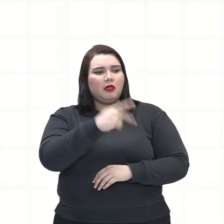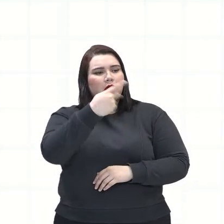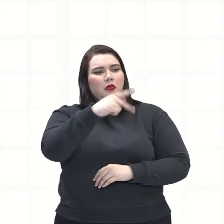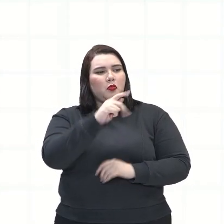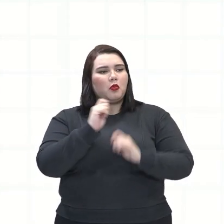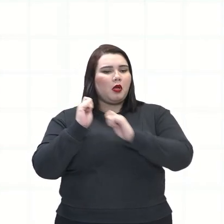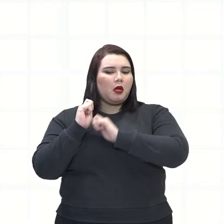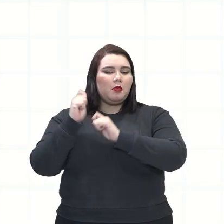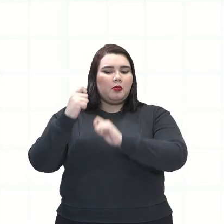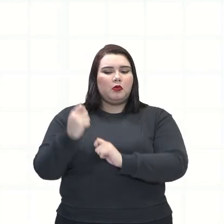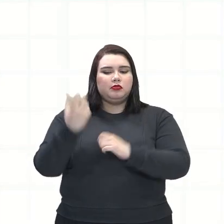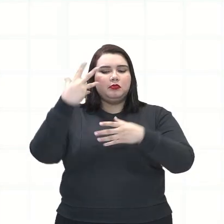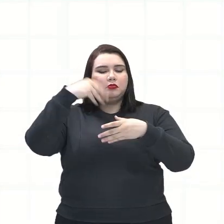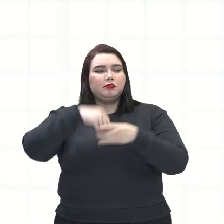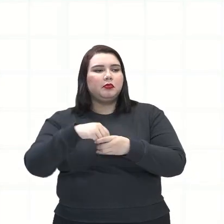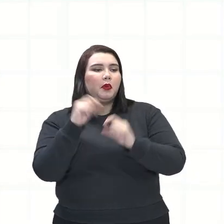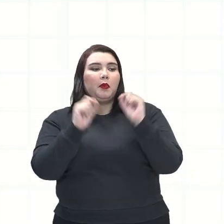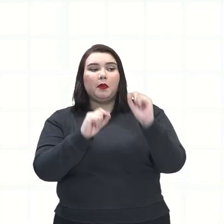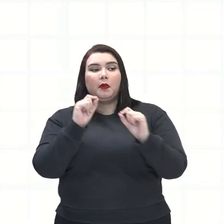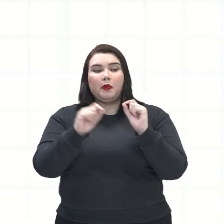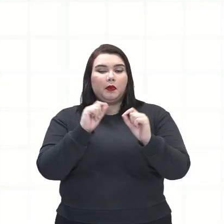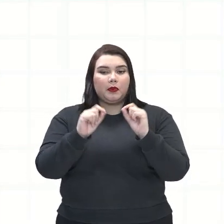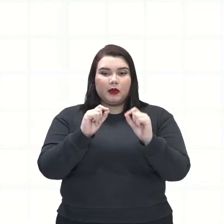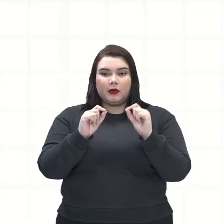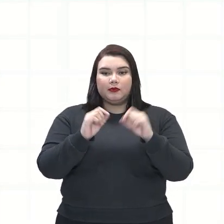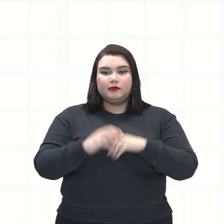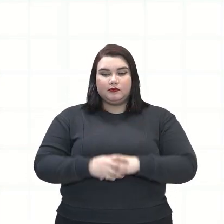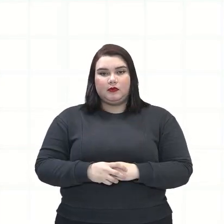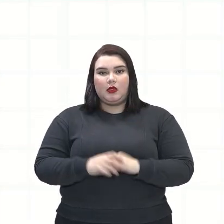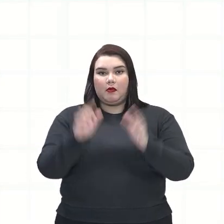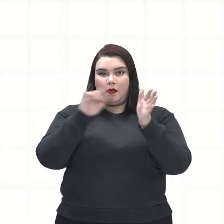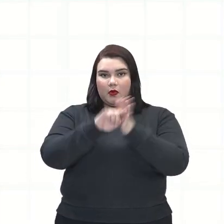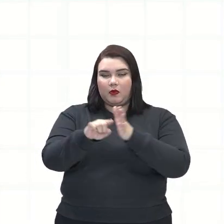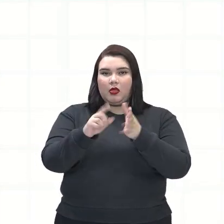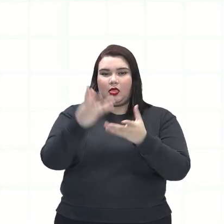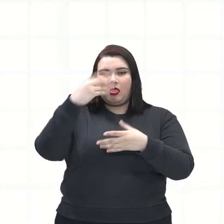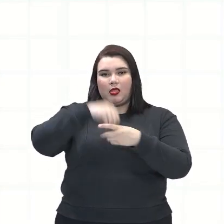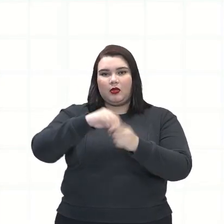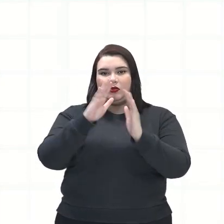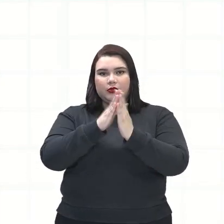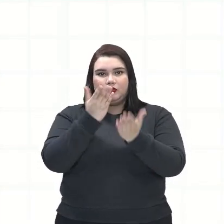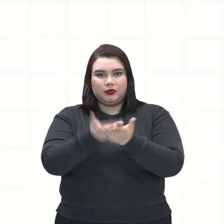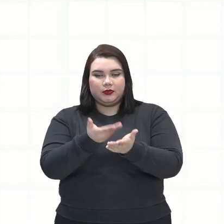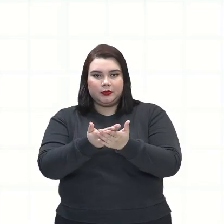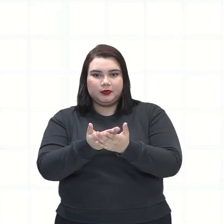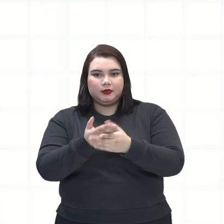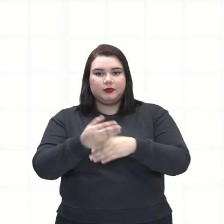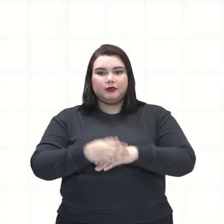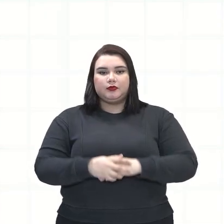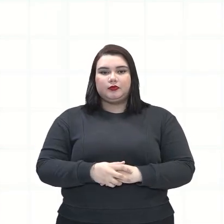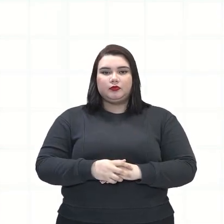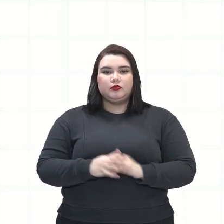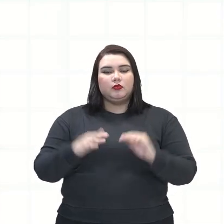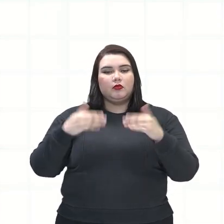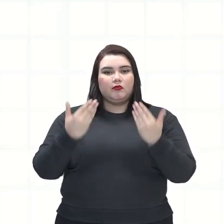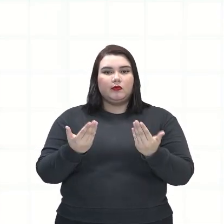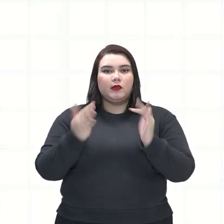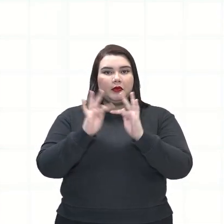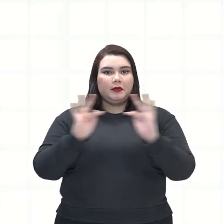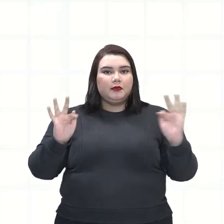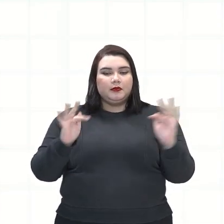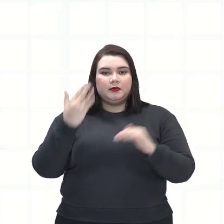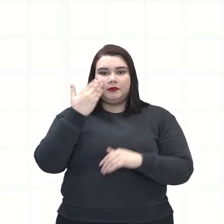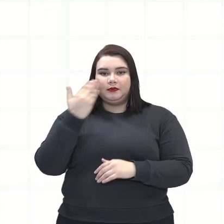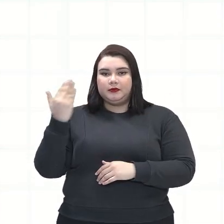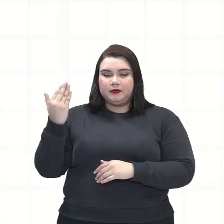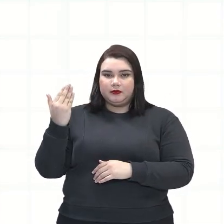bolsa, Potira? Eles estão perguntando nesse ambiente escolar. Então, what's in your bag, Potira?